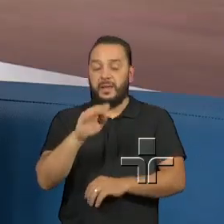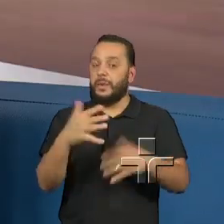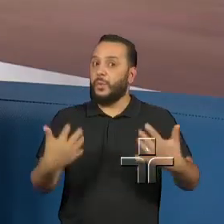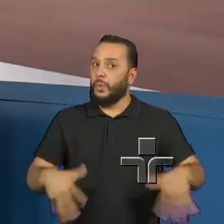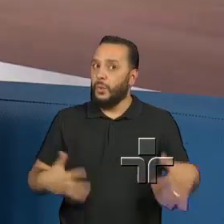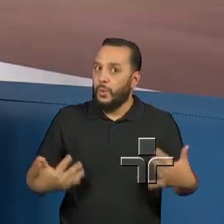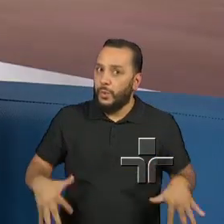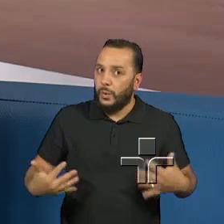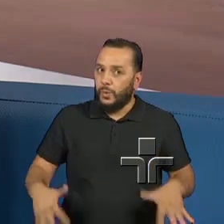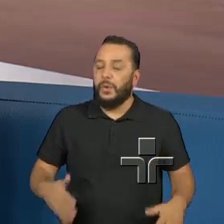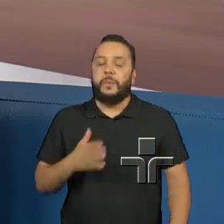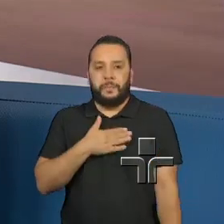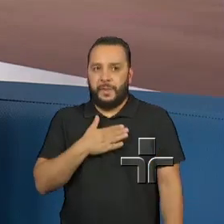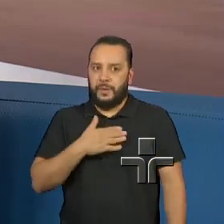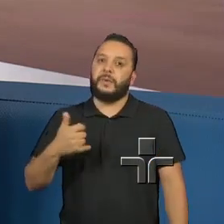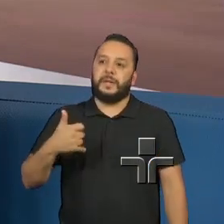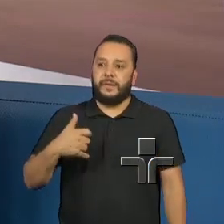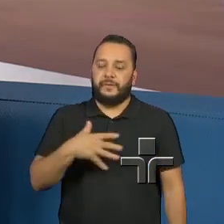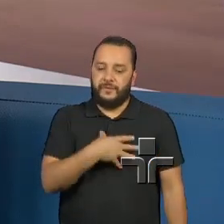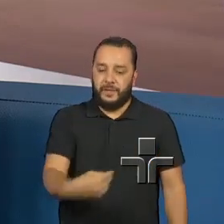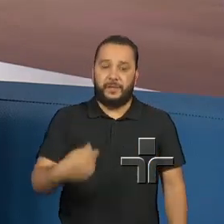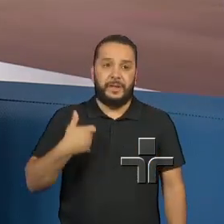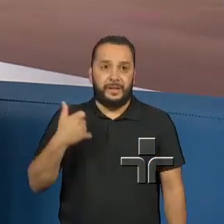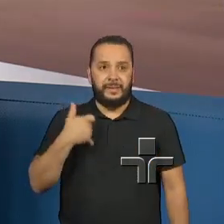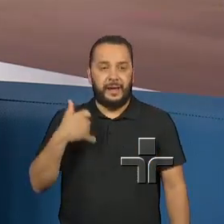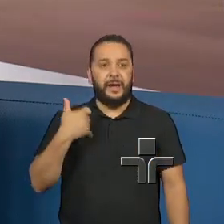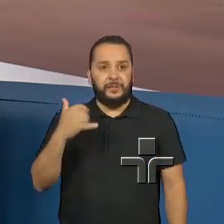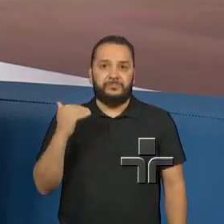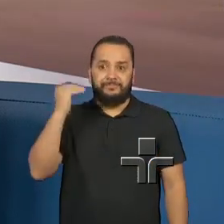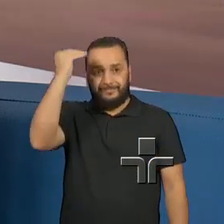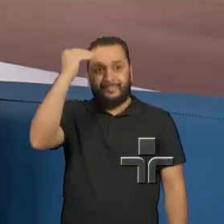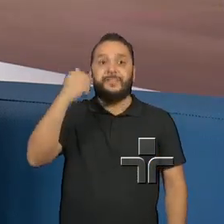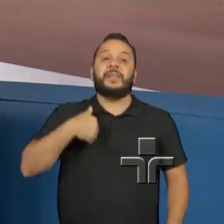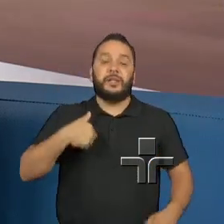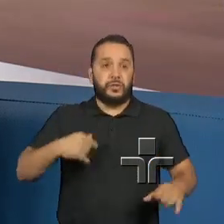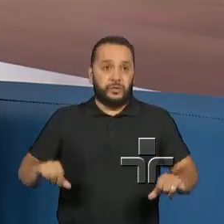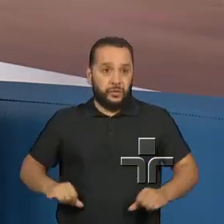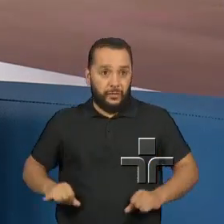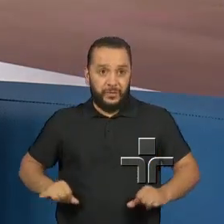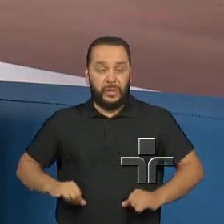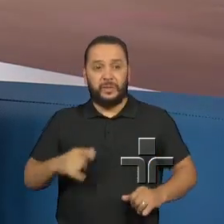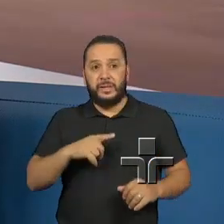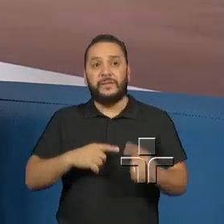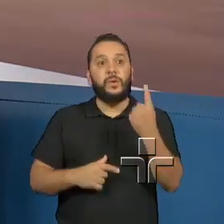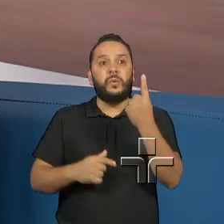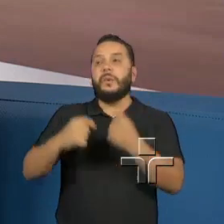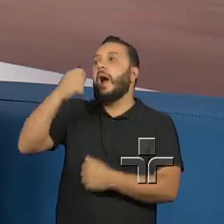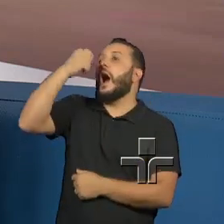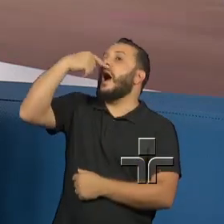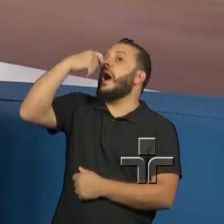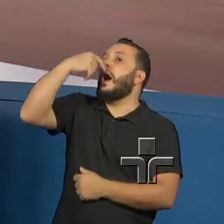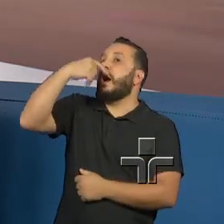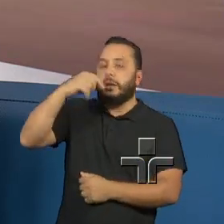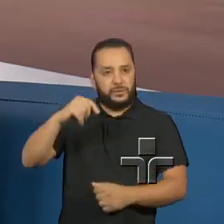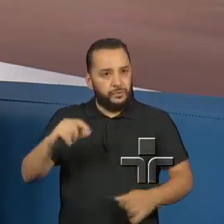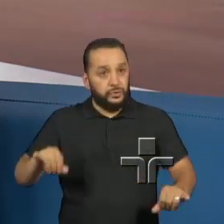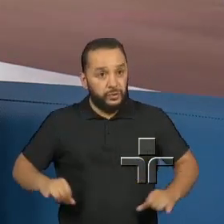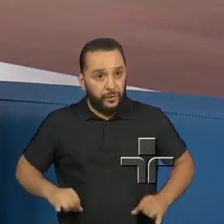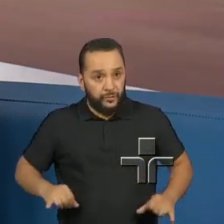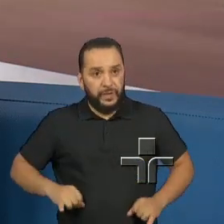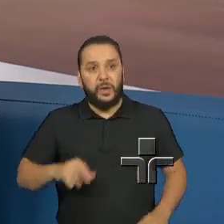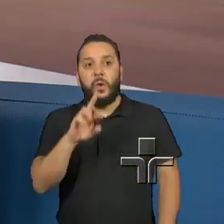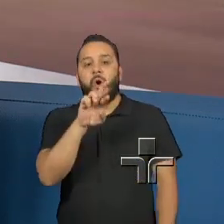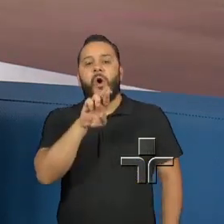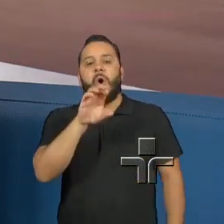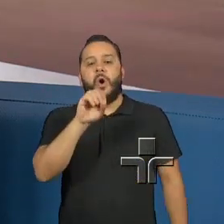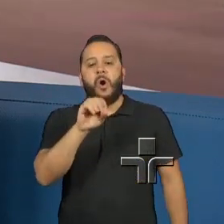O meu mais velho, que está com 3 anos agora, ele sofreu muito com uma que é de gotinha, que é a de